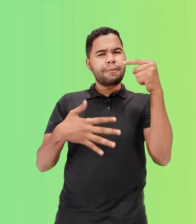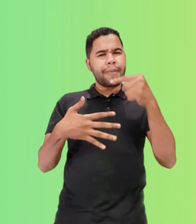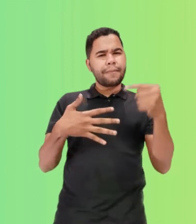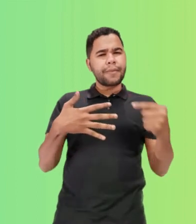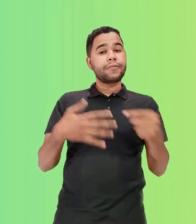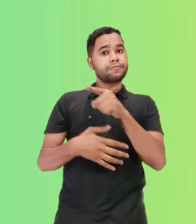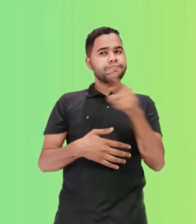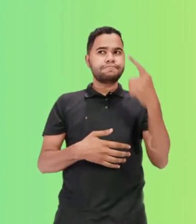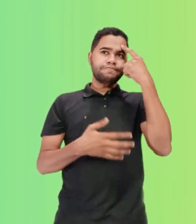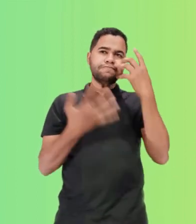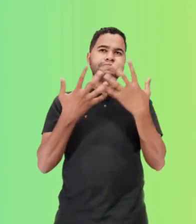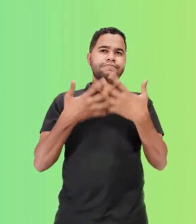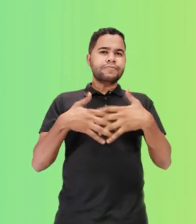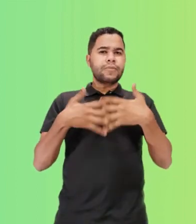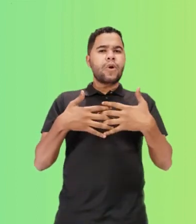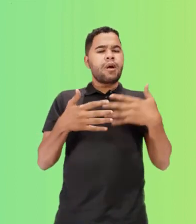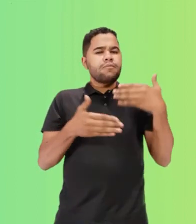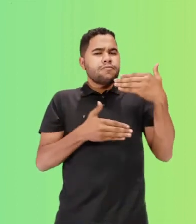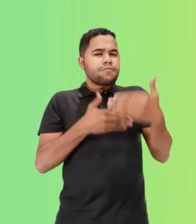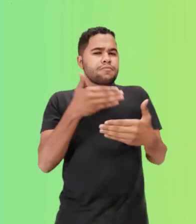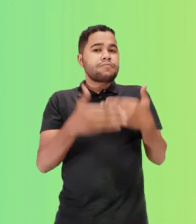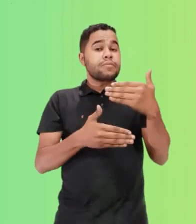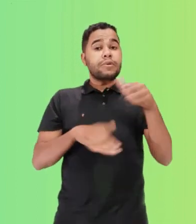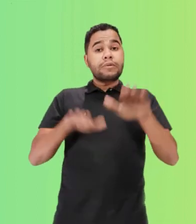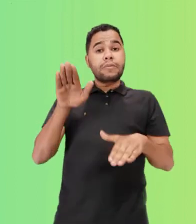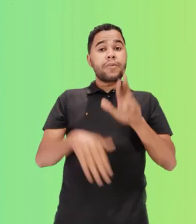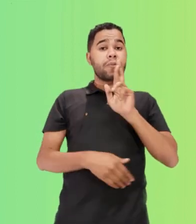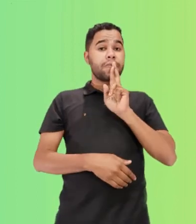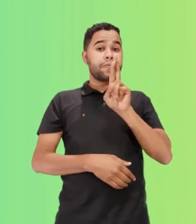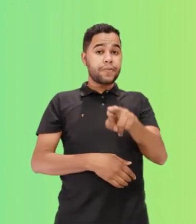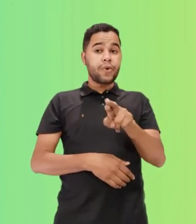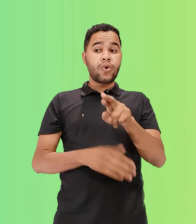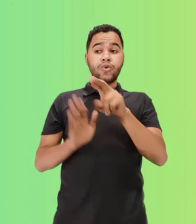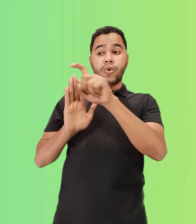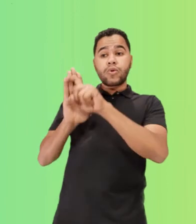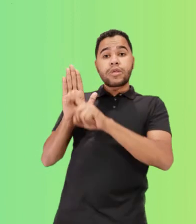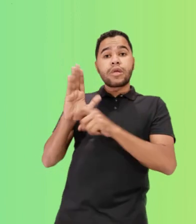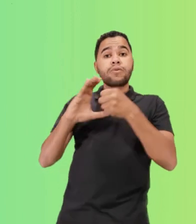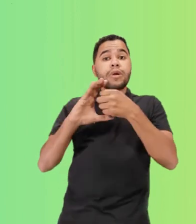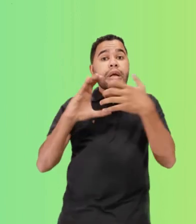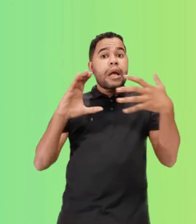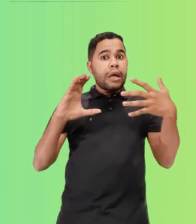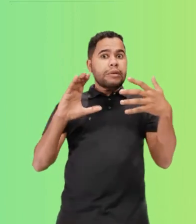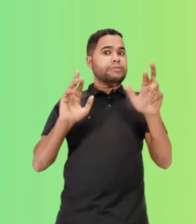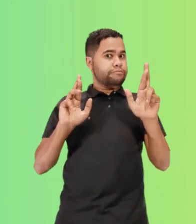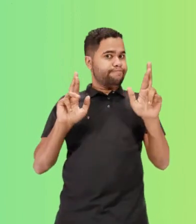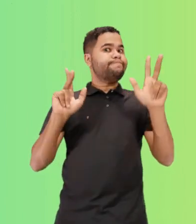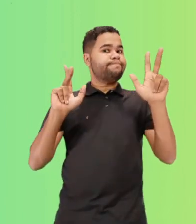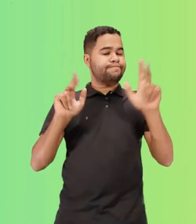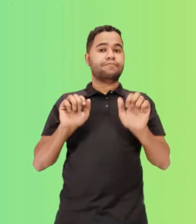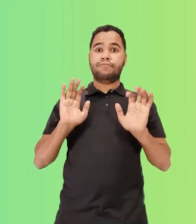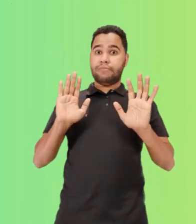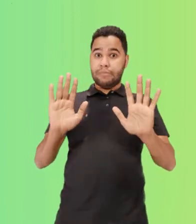algumas perguntas que você deve se fazer no início do seu processo. E dependendo das respostas, seu texto irá possuir características bem